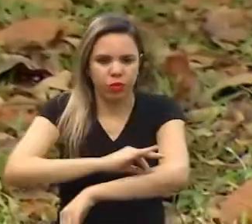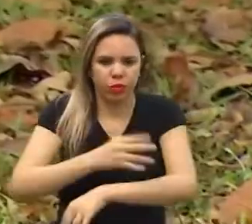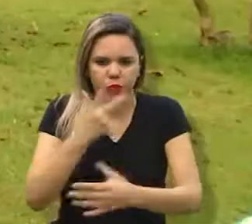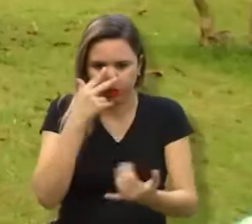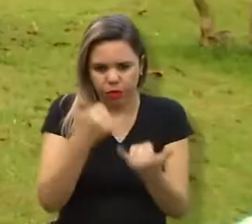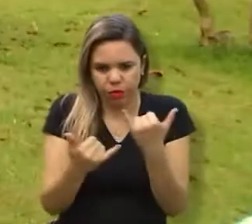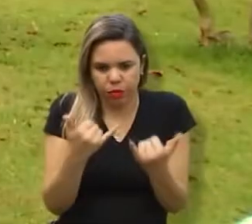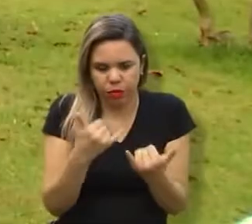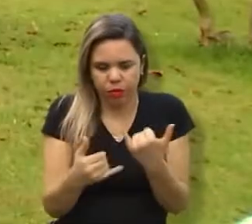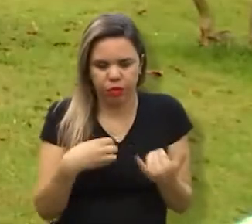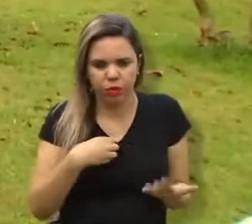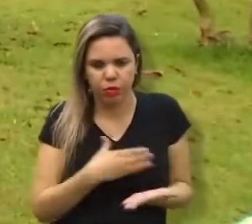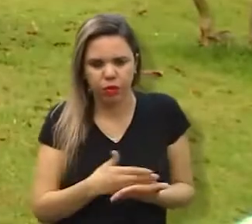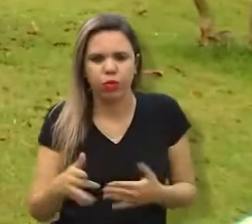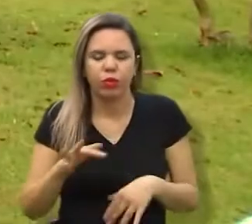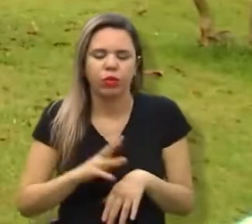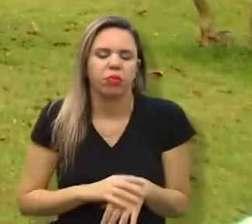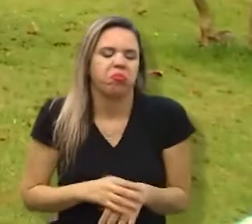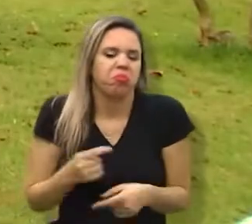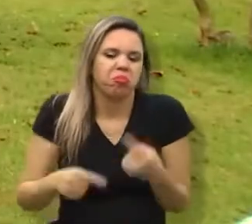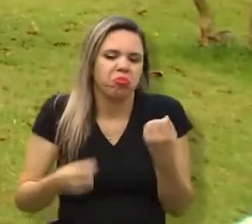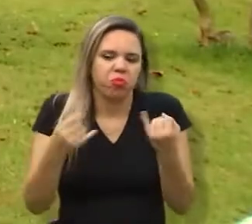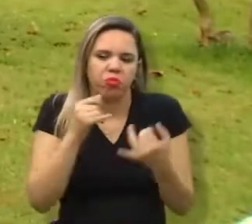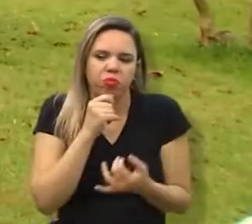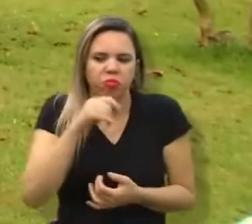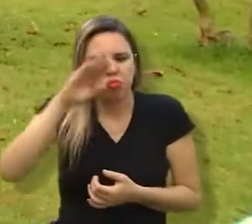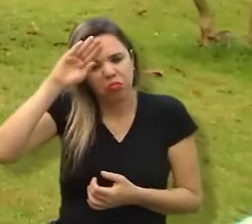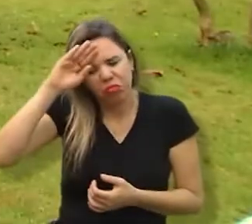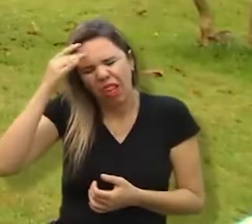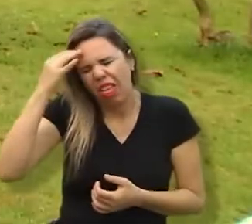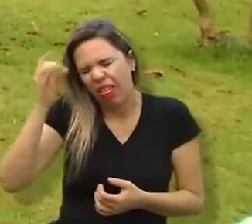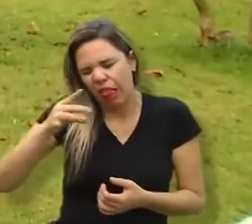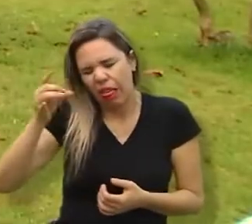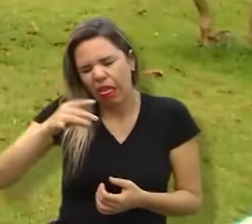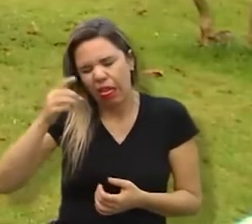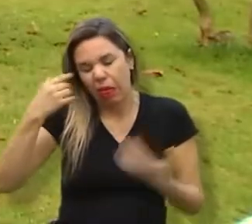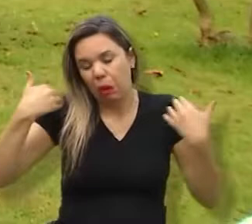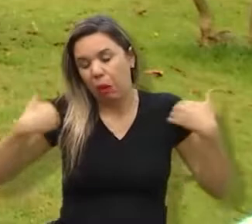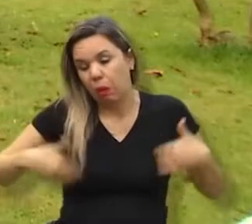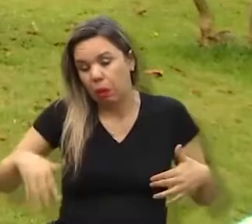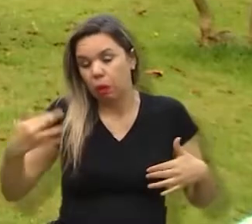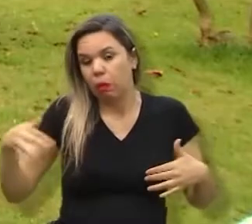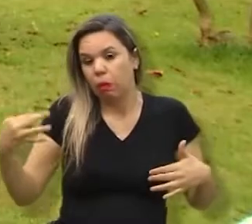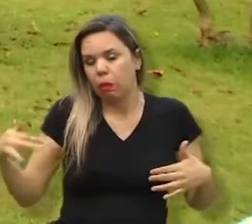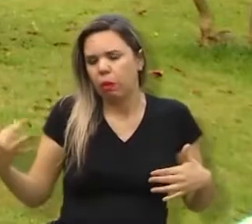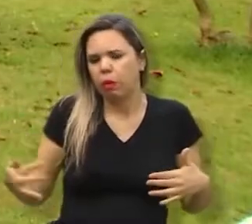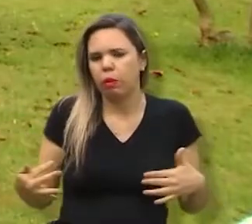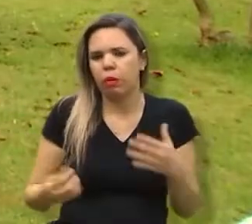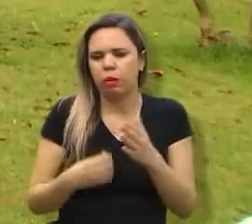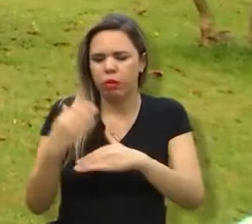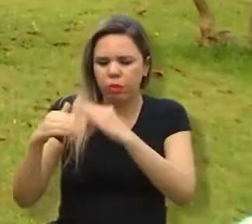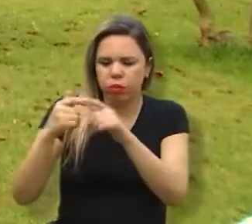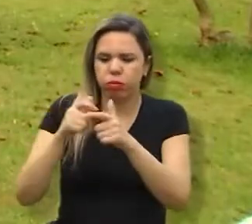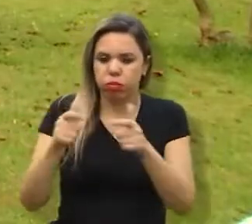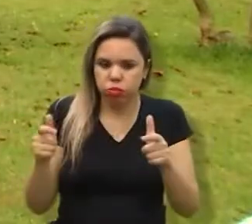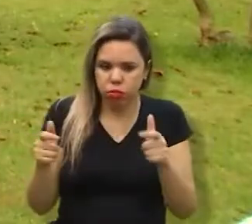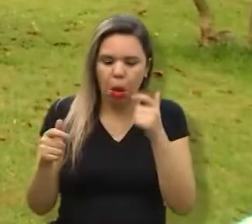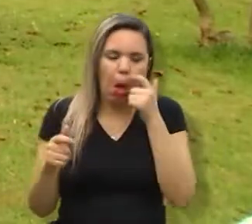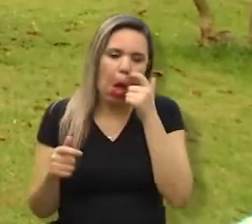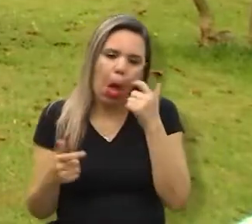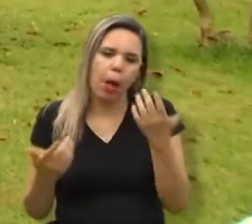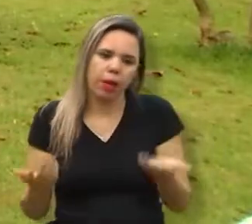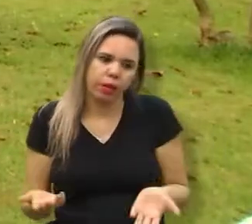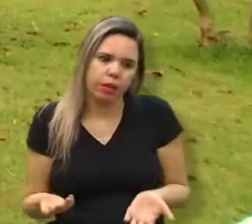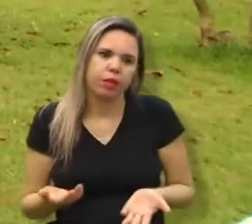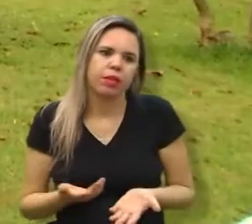da dengue. Os sintomas iniciais são inespecíficos, então febre, dor de cabeça, dor no corpo. Isso vai evoluindo,